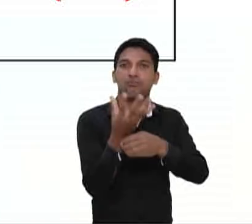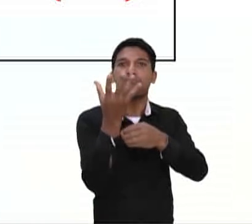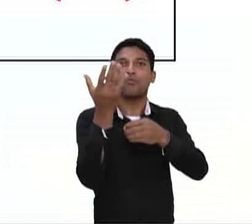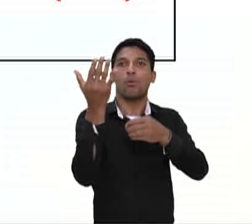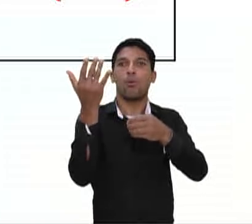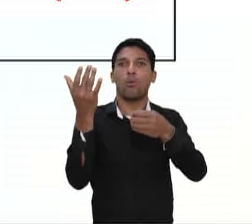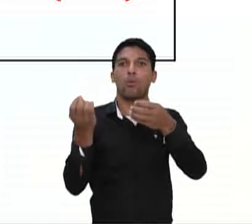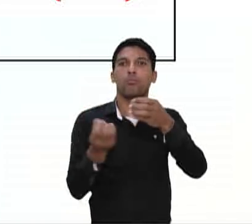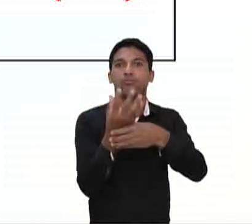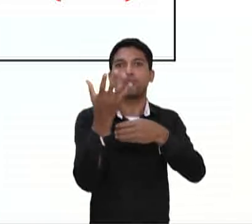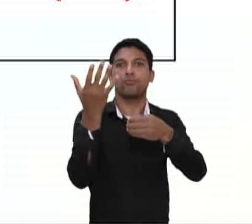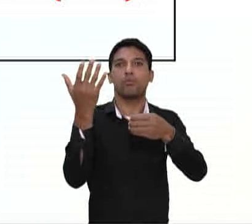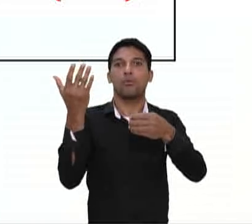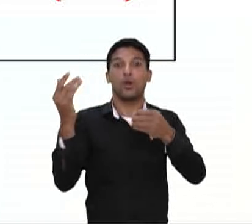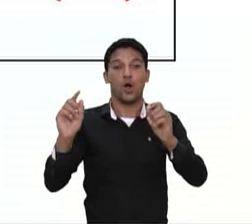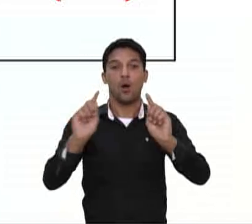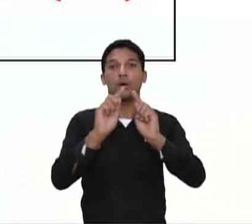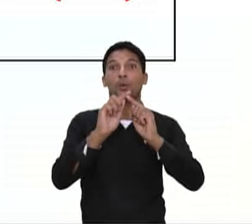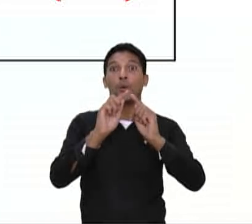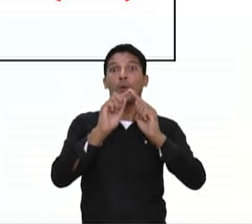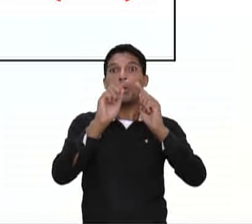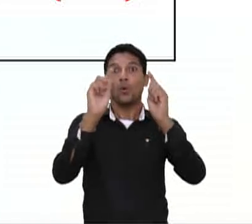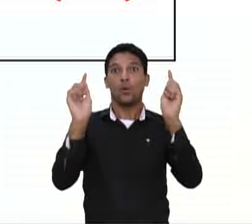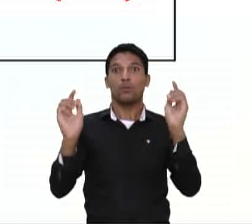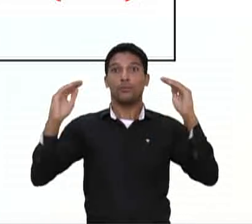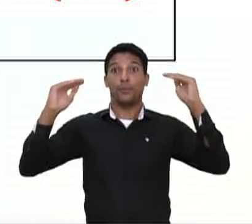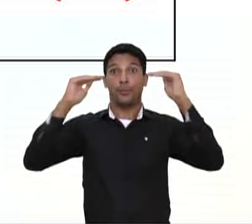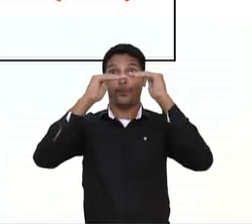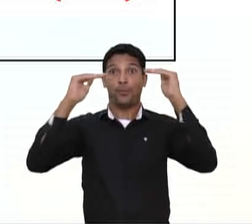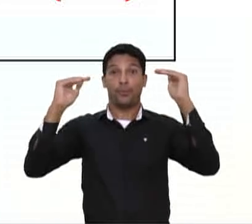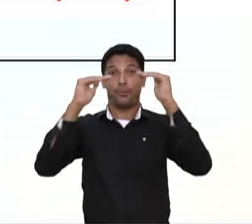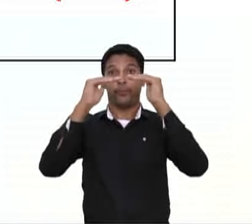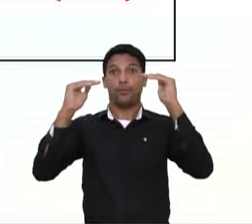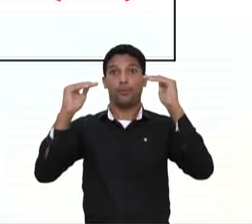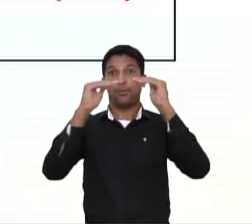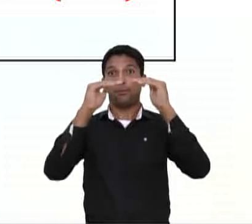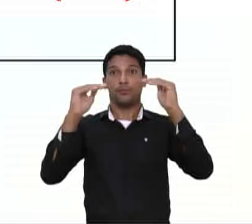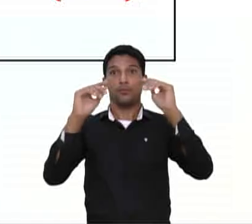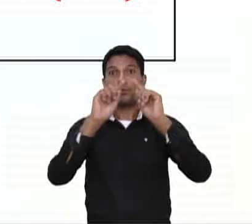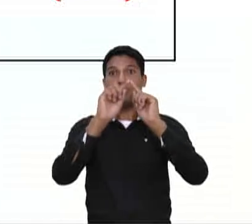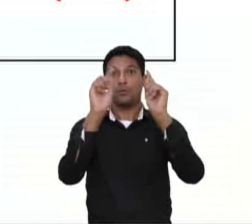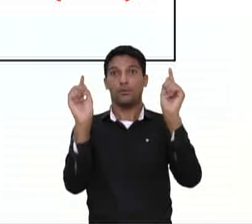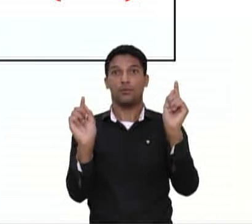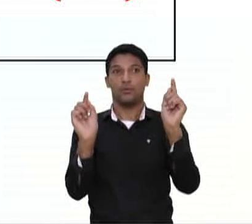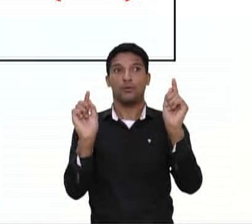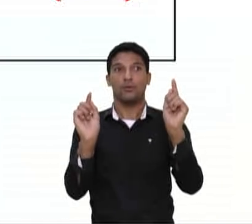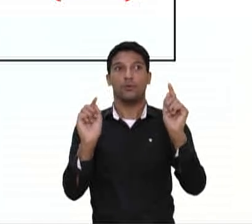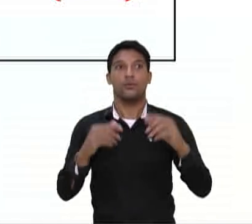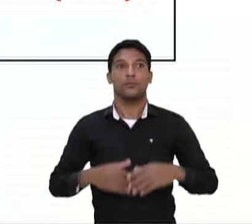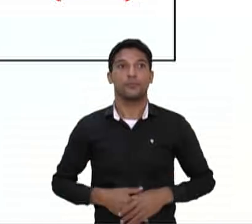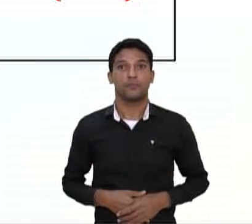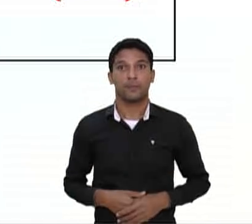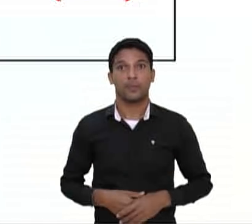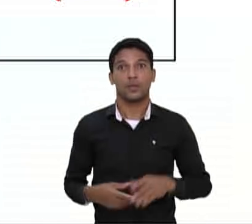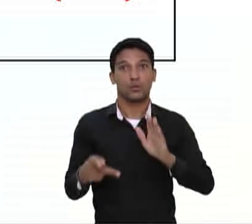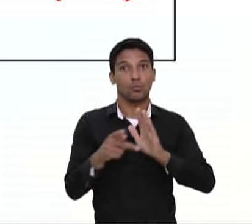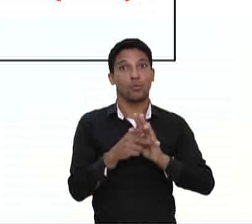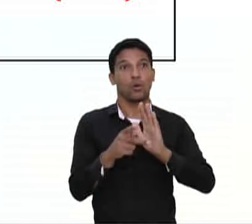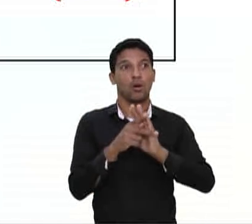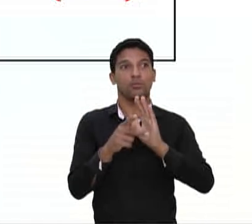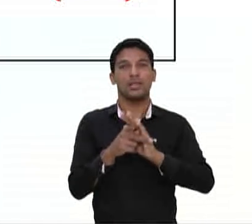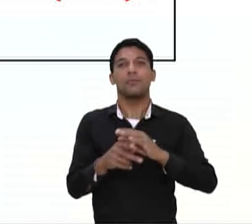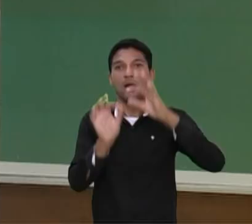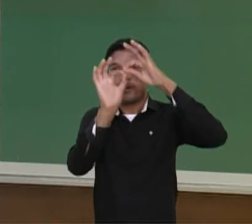água sejam colineares eles estão na mesma linha e se a primeira bomba esteja localizada na origem do sistema cartesiano